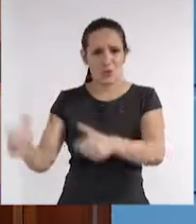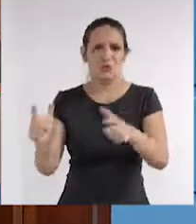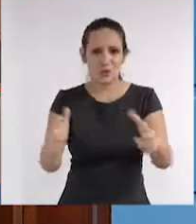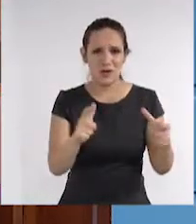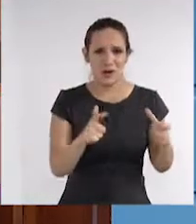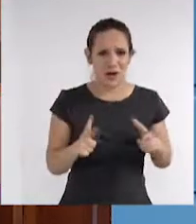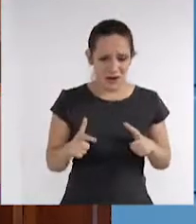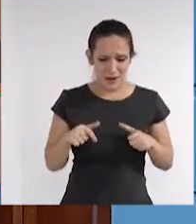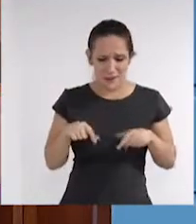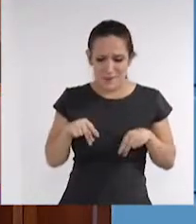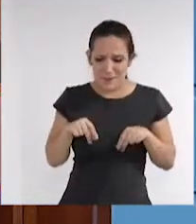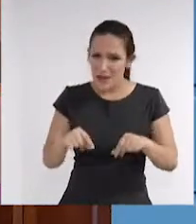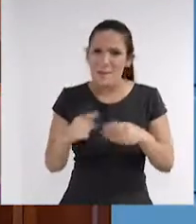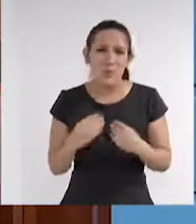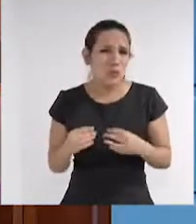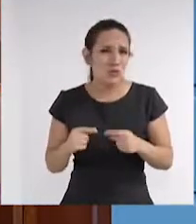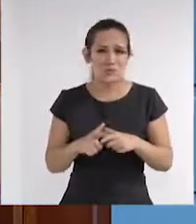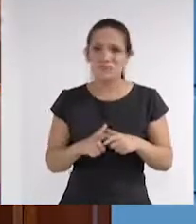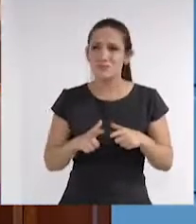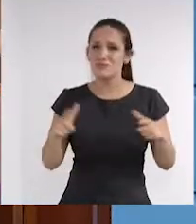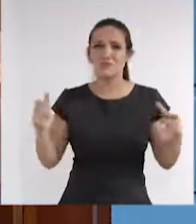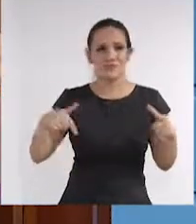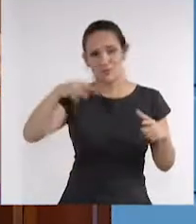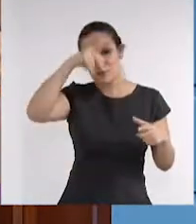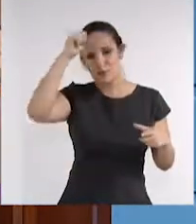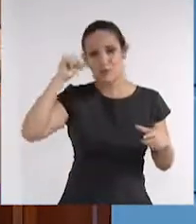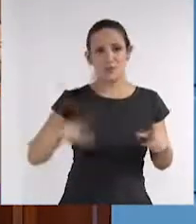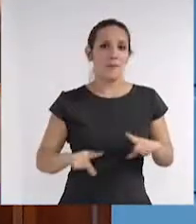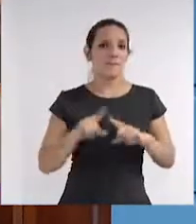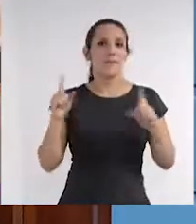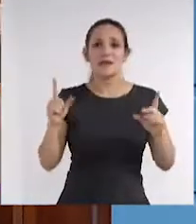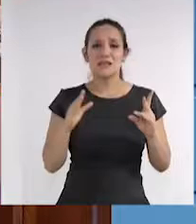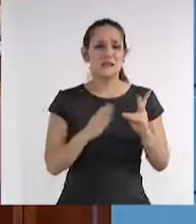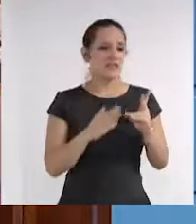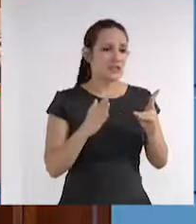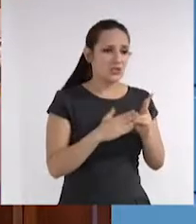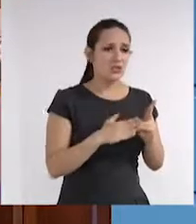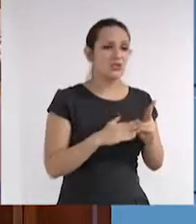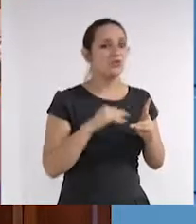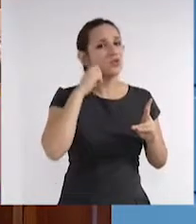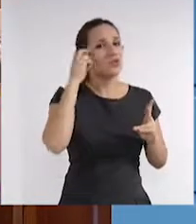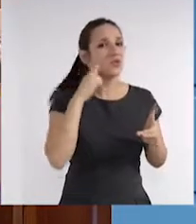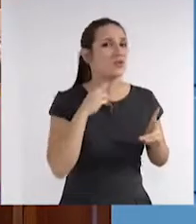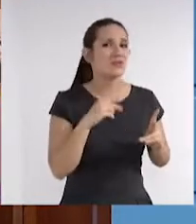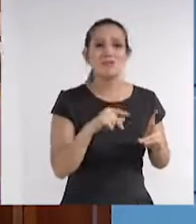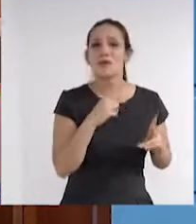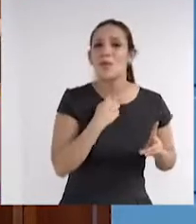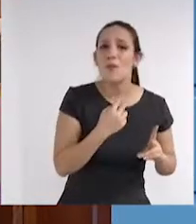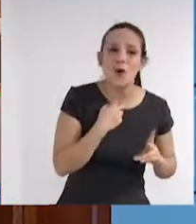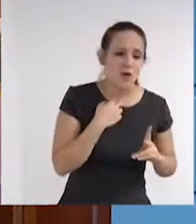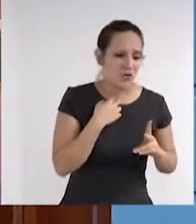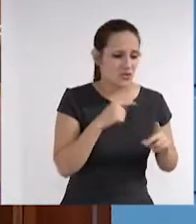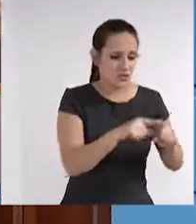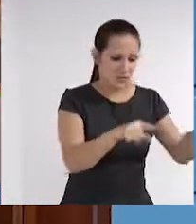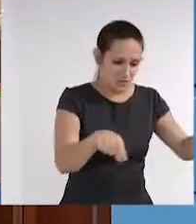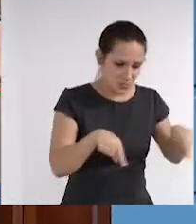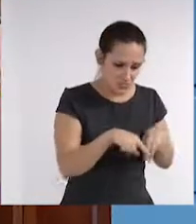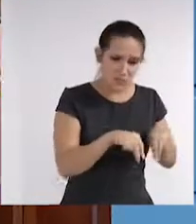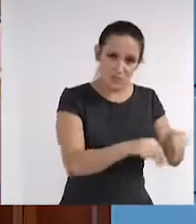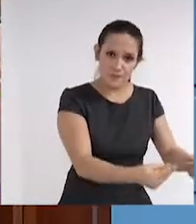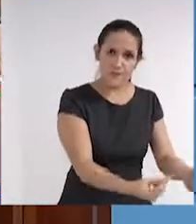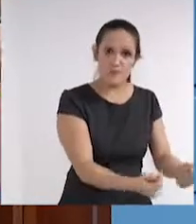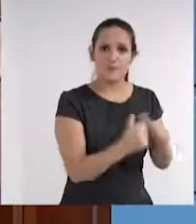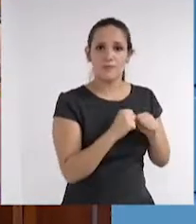improdutiva, e ele não tem um direito a um pedaço de terra, também é uma violência. A prática